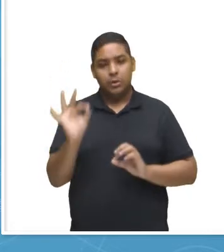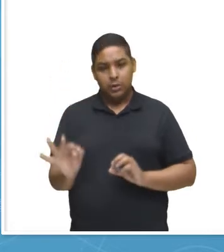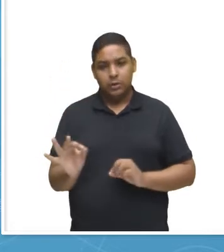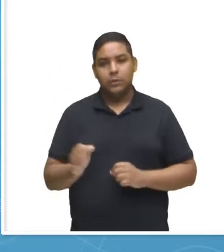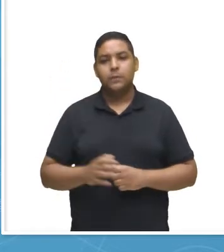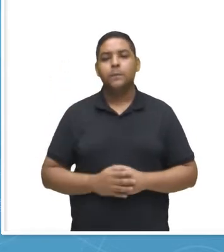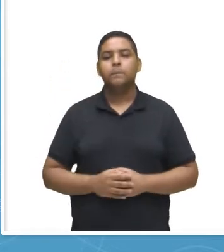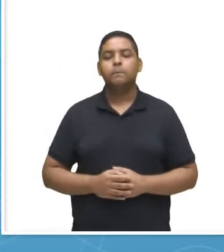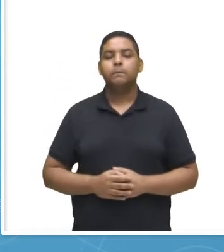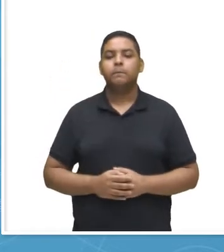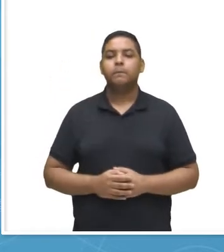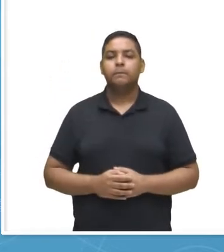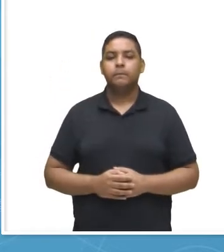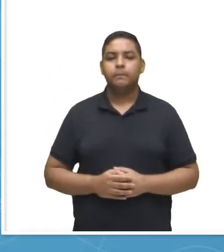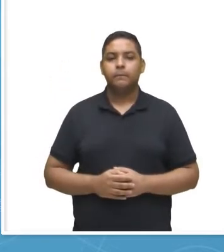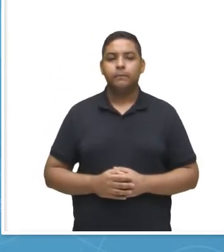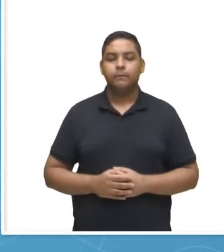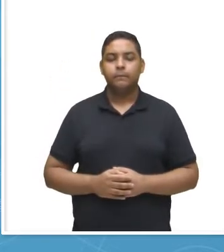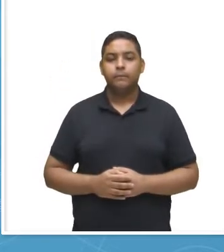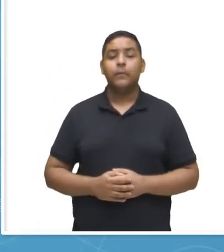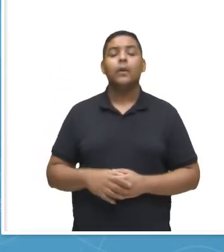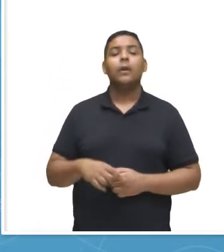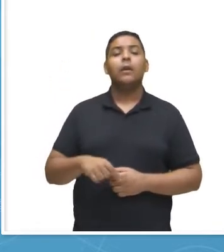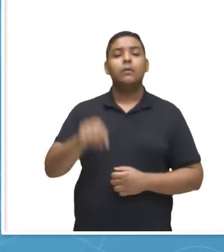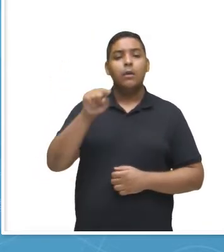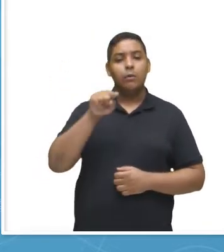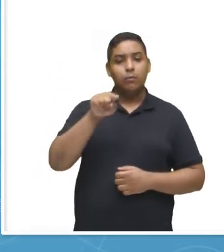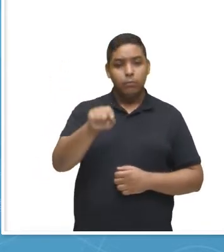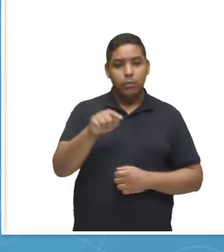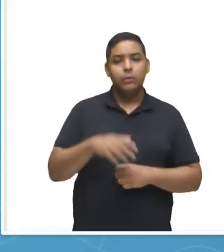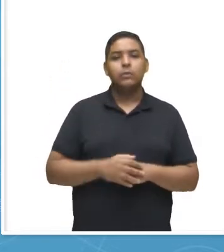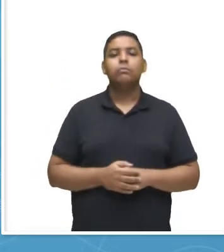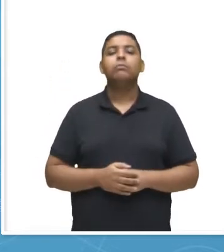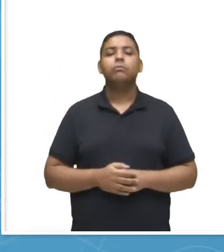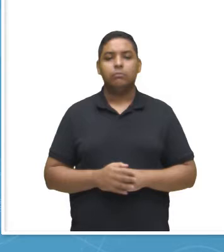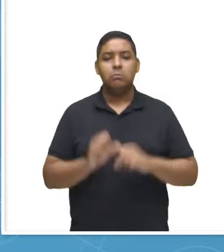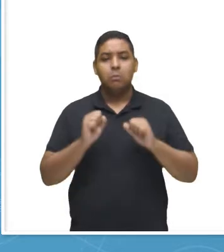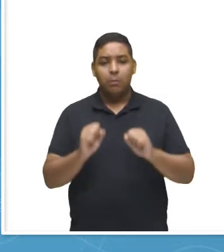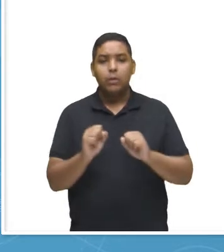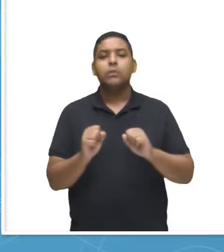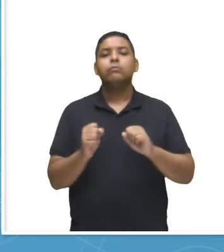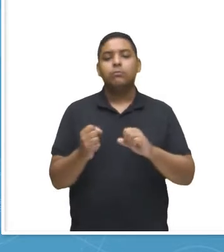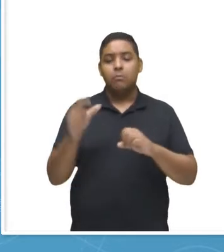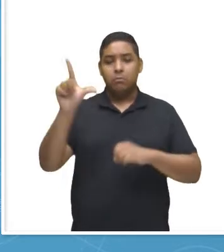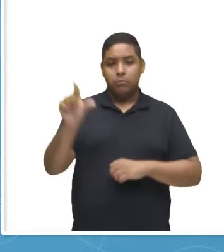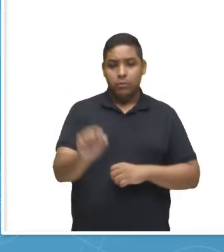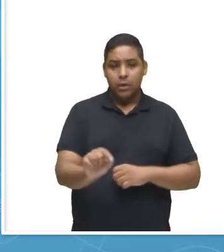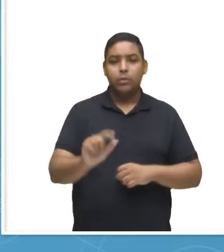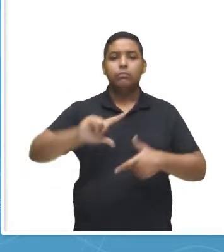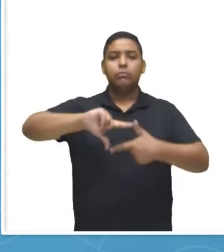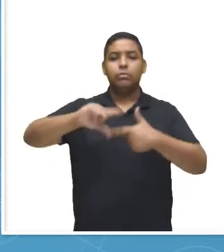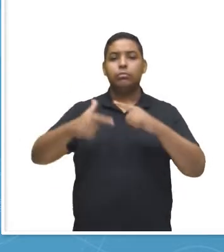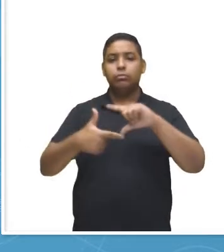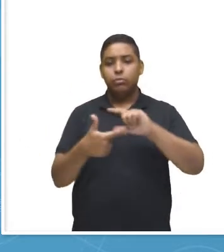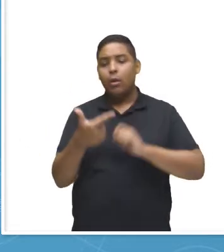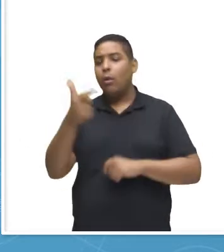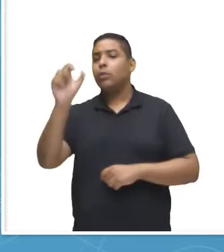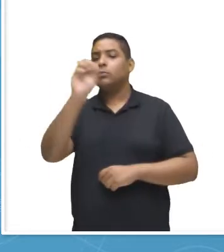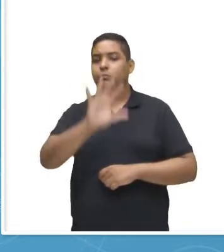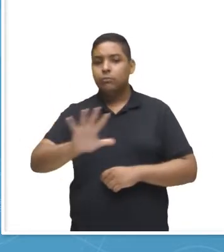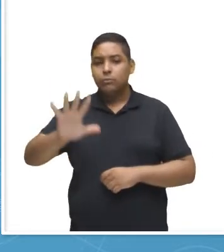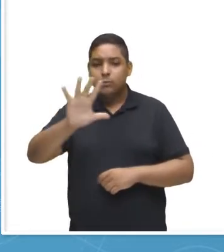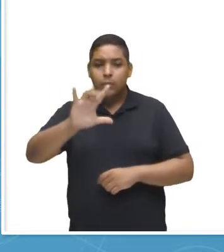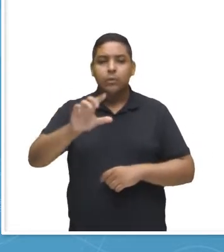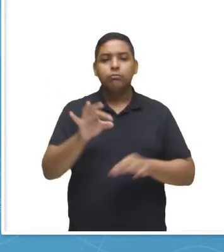correta. O ponto pode ser definido como uma menor unidade geométrica e é usado para definir outras figuras como retas e